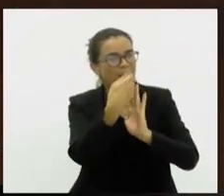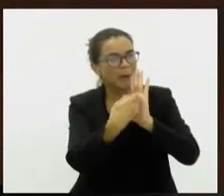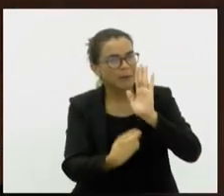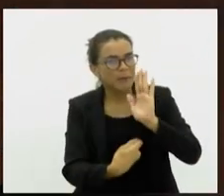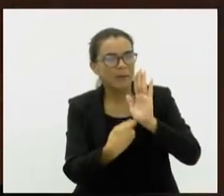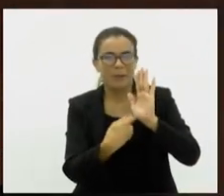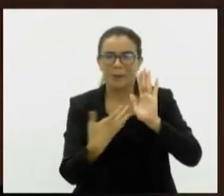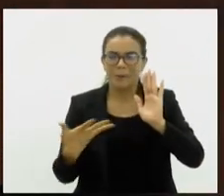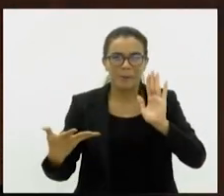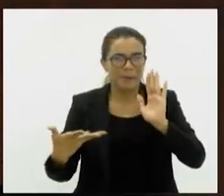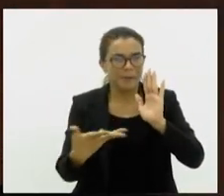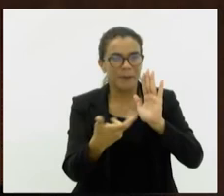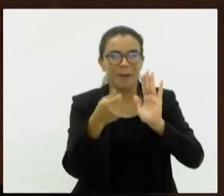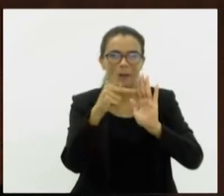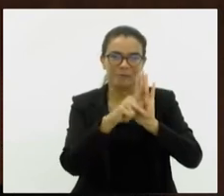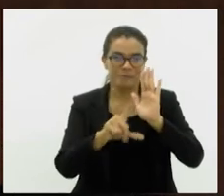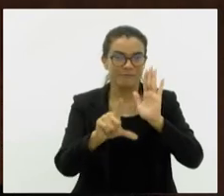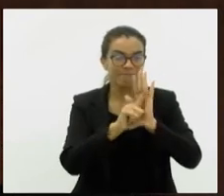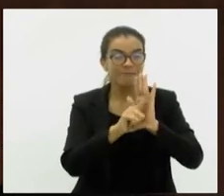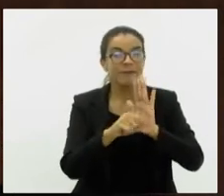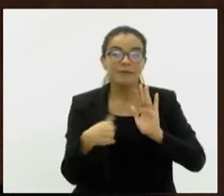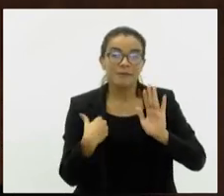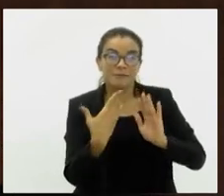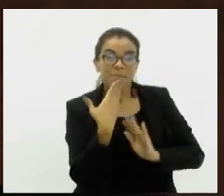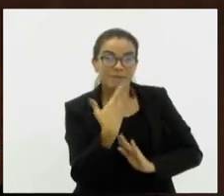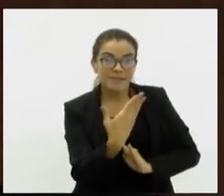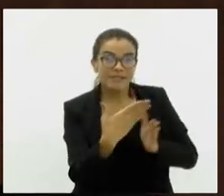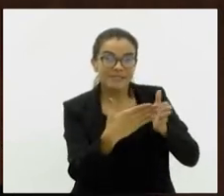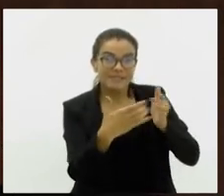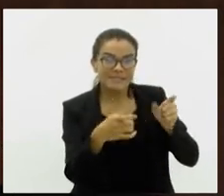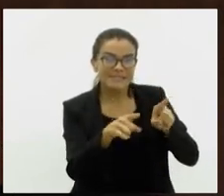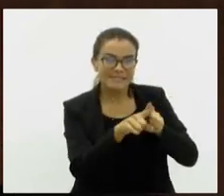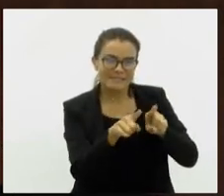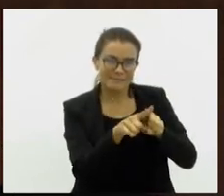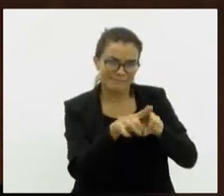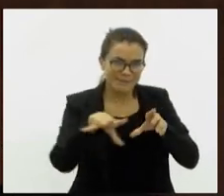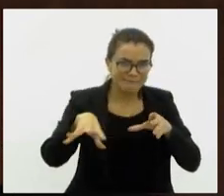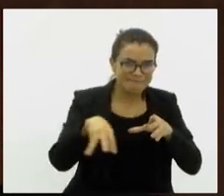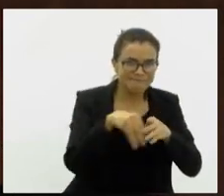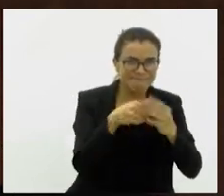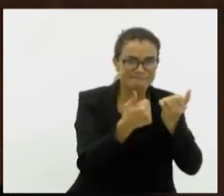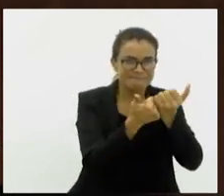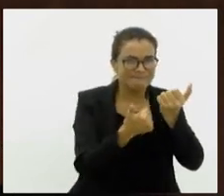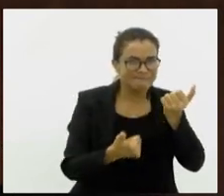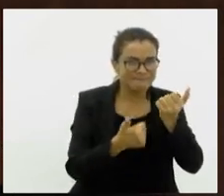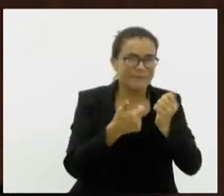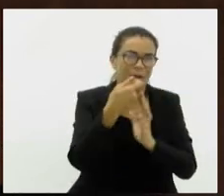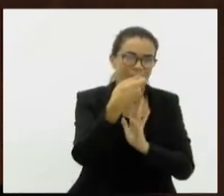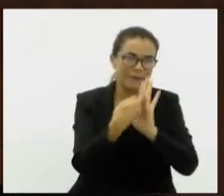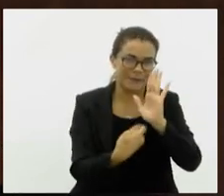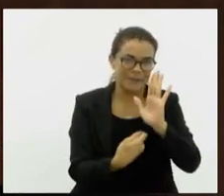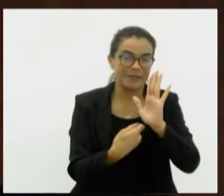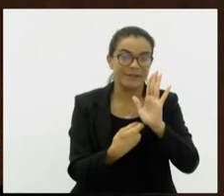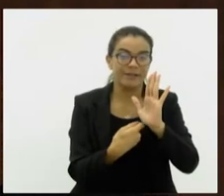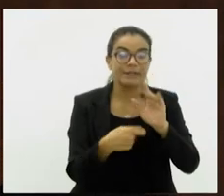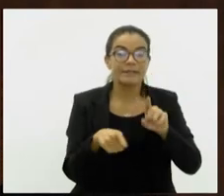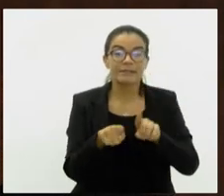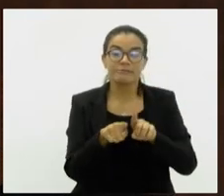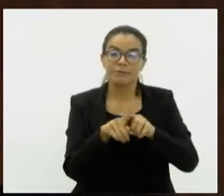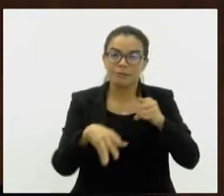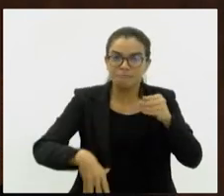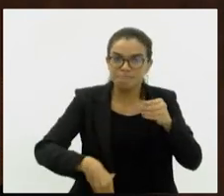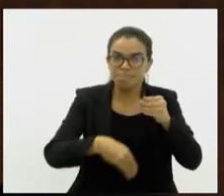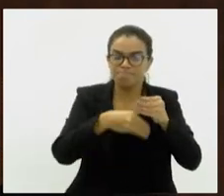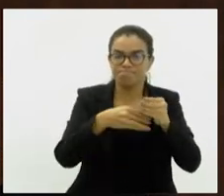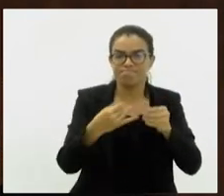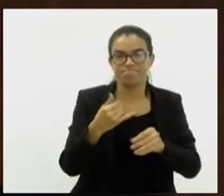desse grande projeto, pedir a coautoria e reiterar a necessidade de